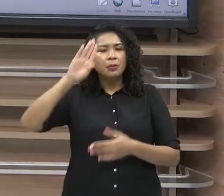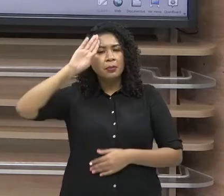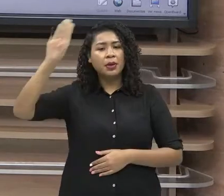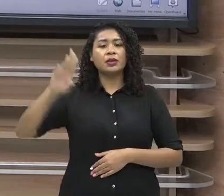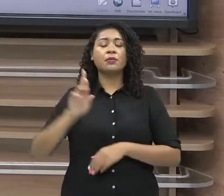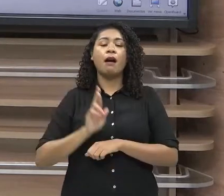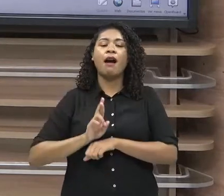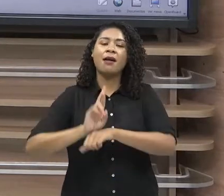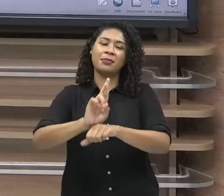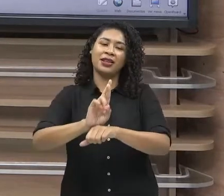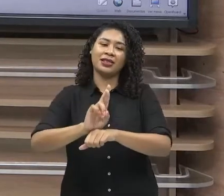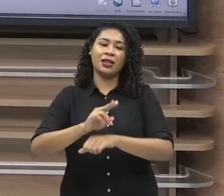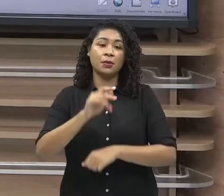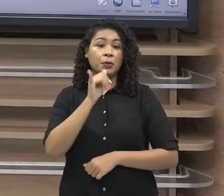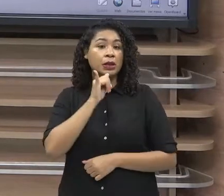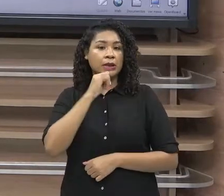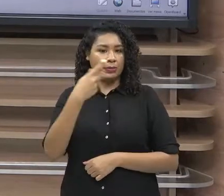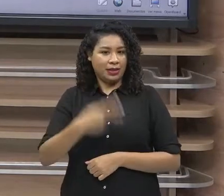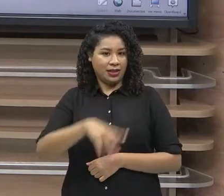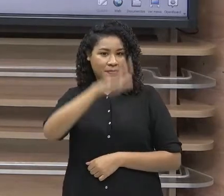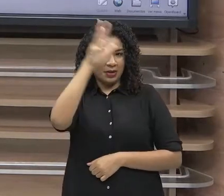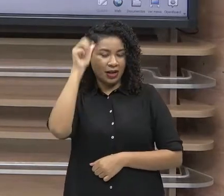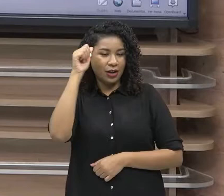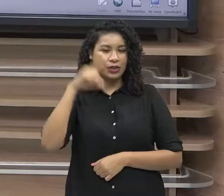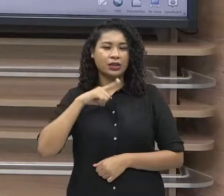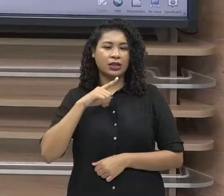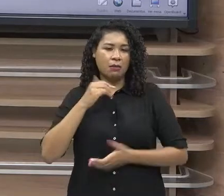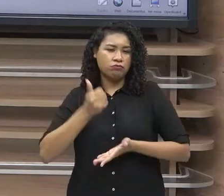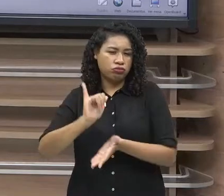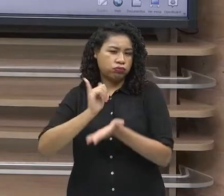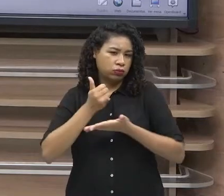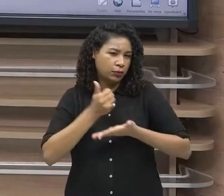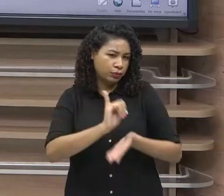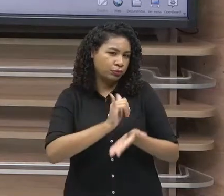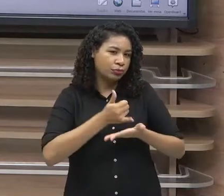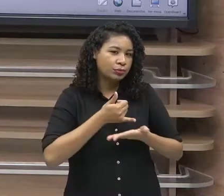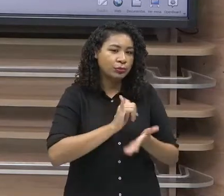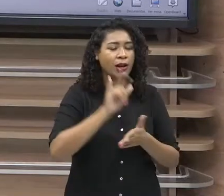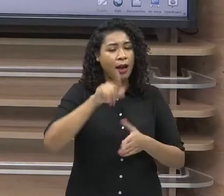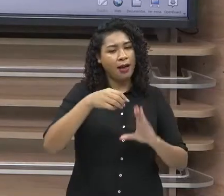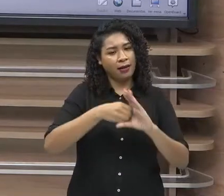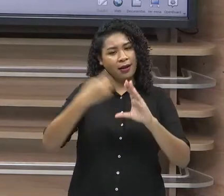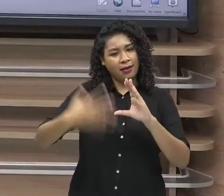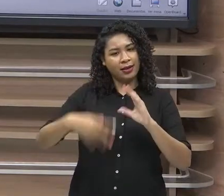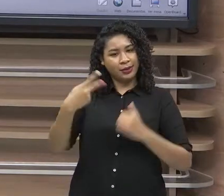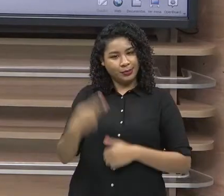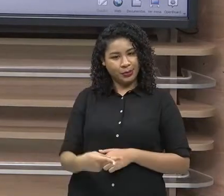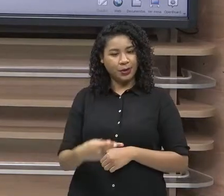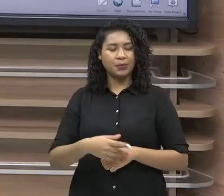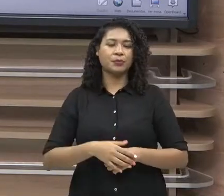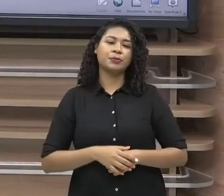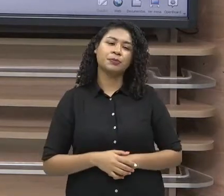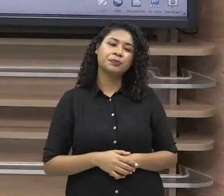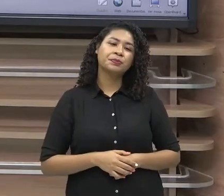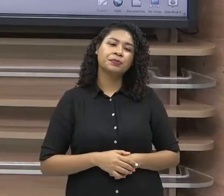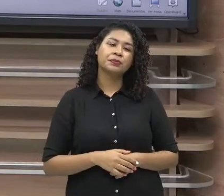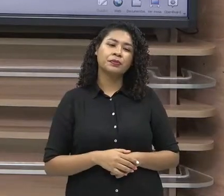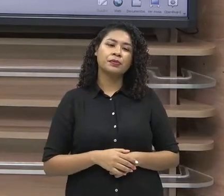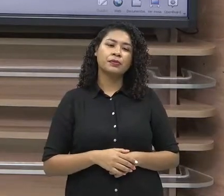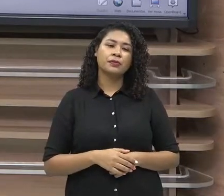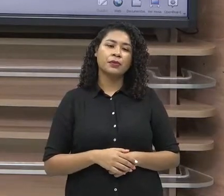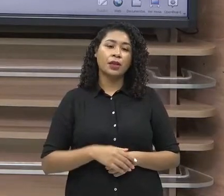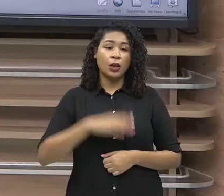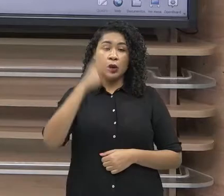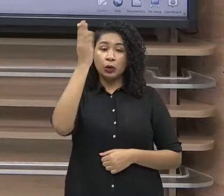Por exemplo, aqui no Amazonas nós temos o boi-bumbá, que é uma característica aqui da nossa região. E no Brasil